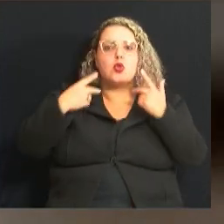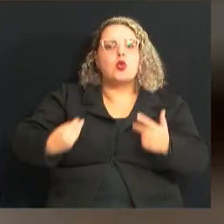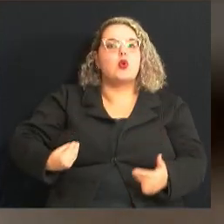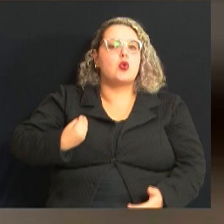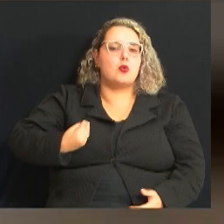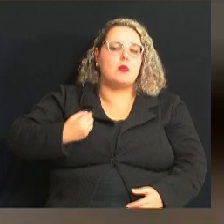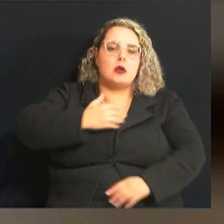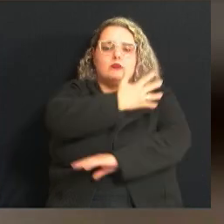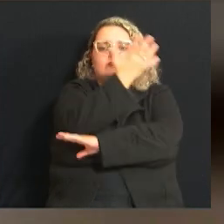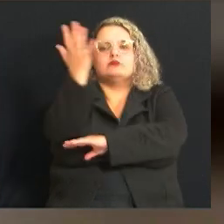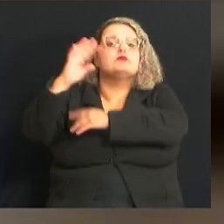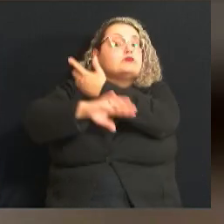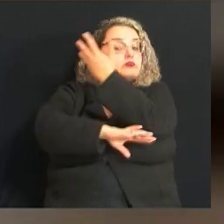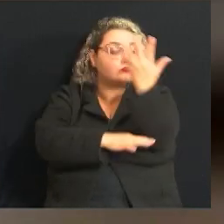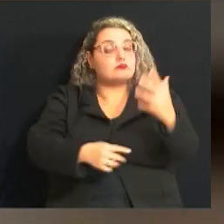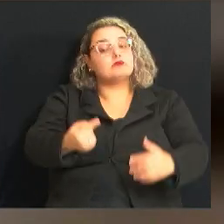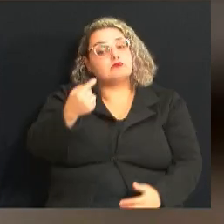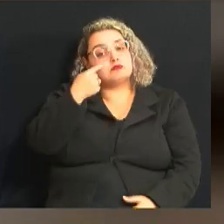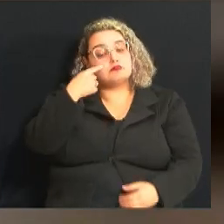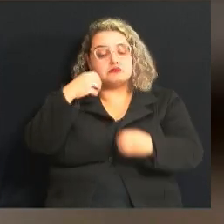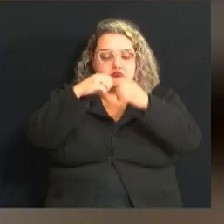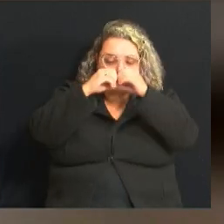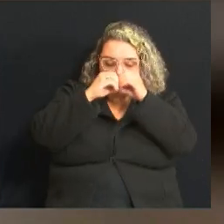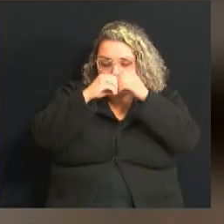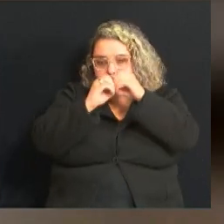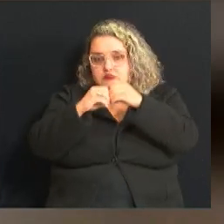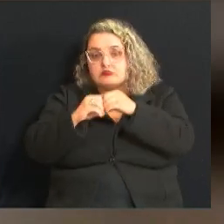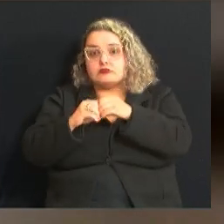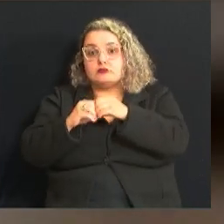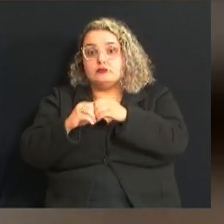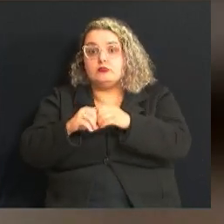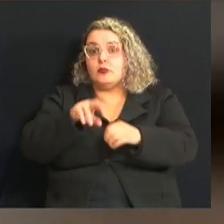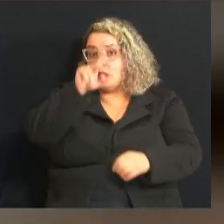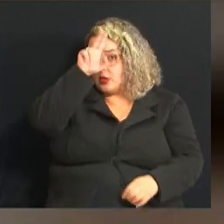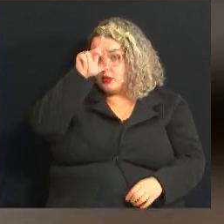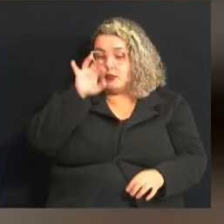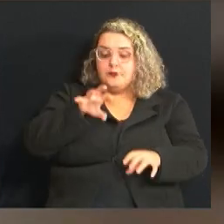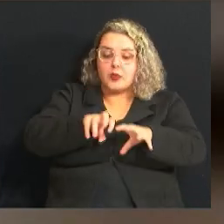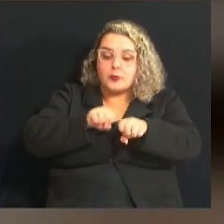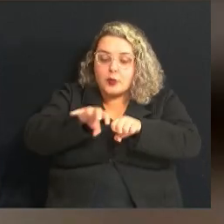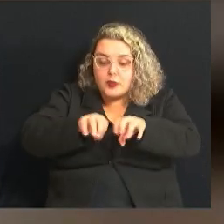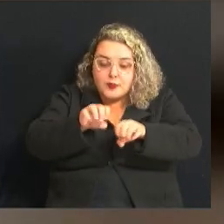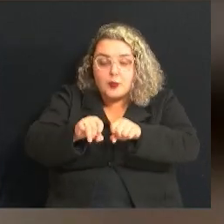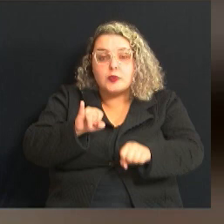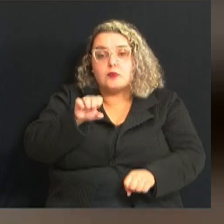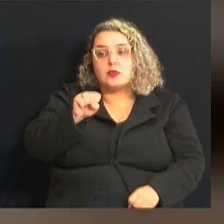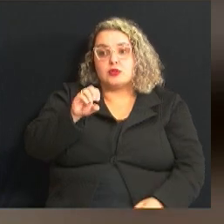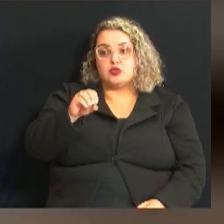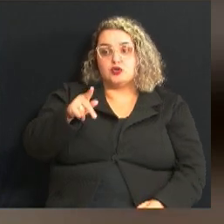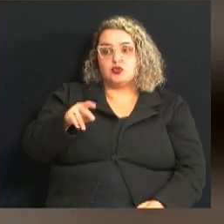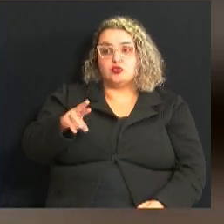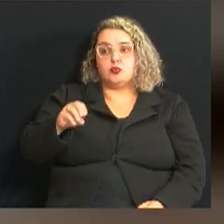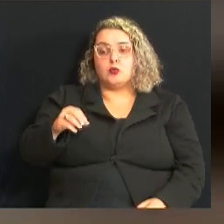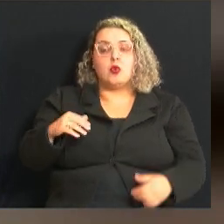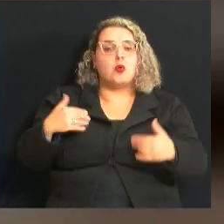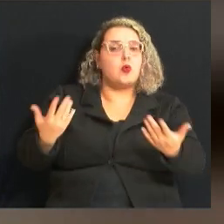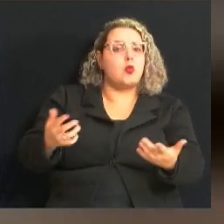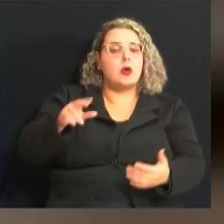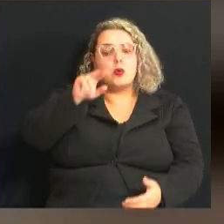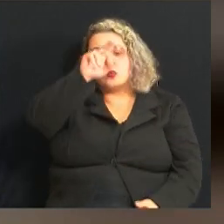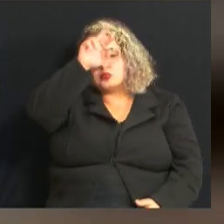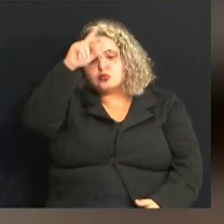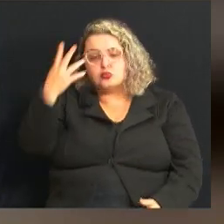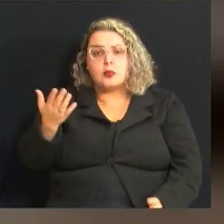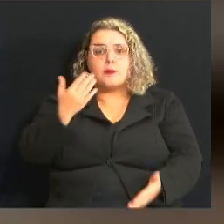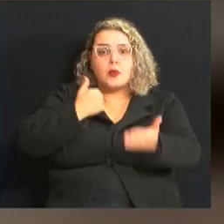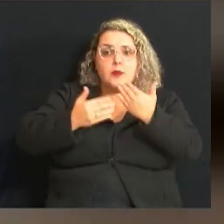uma observação de um inseto atacando um isopor, isso foi para os laboratórios, descobrindo quais insetos se alimentavam, aí